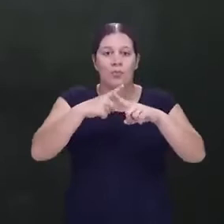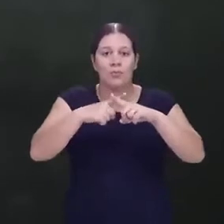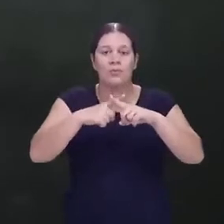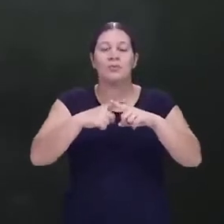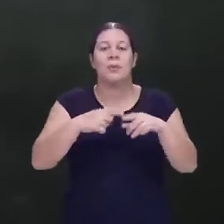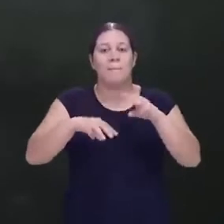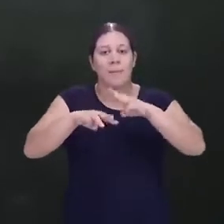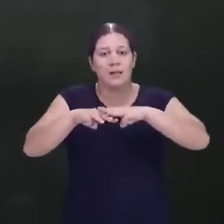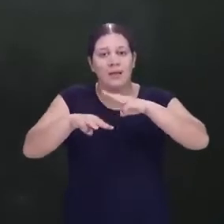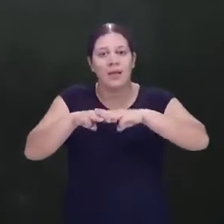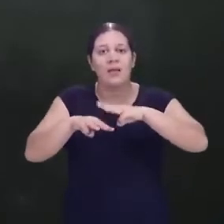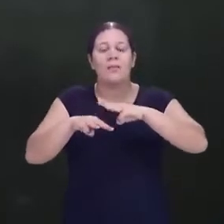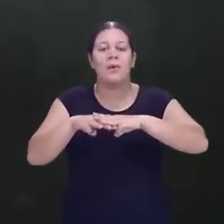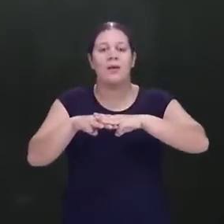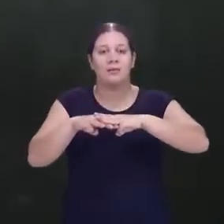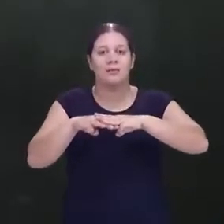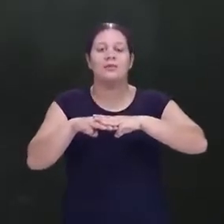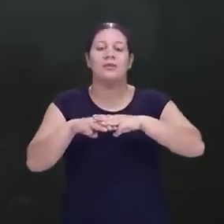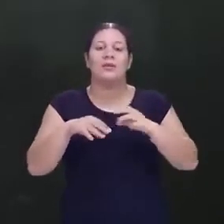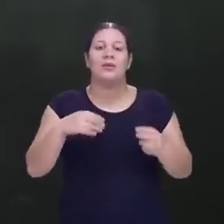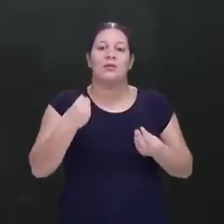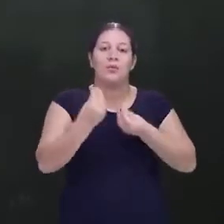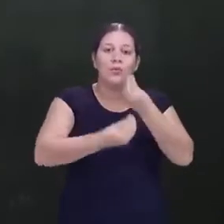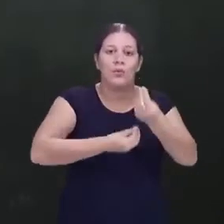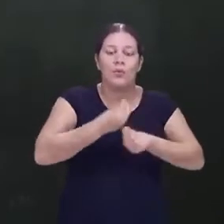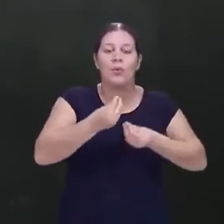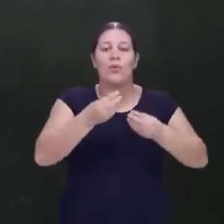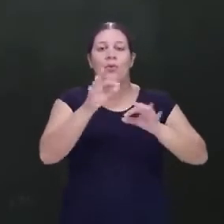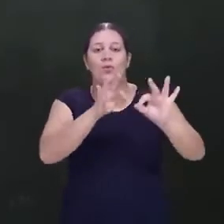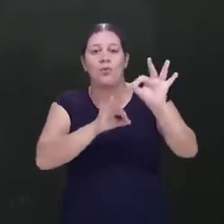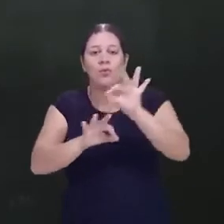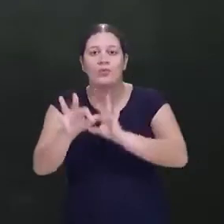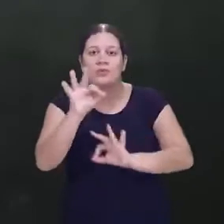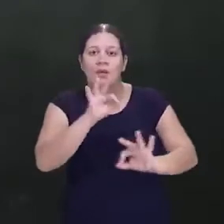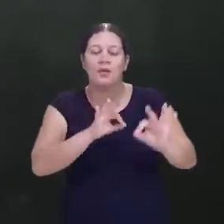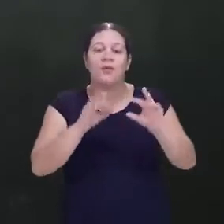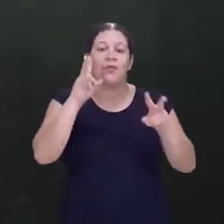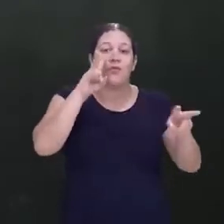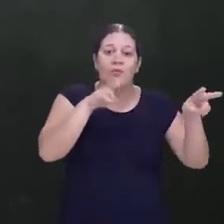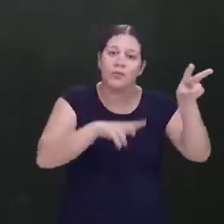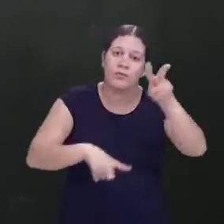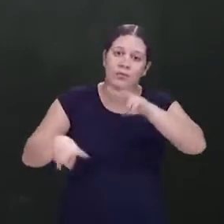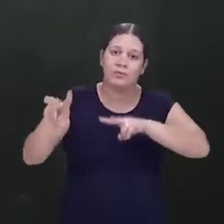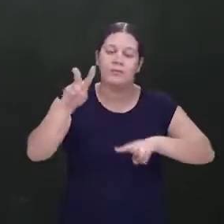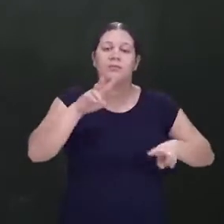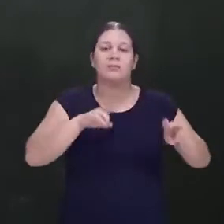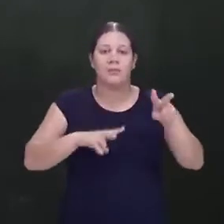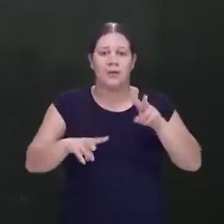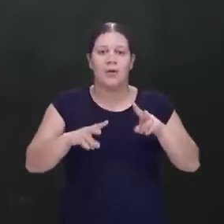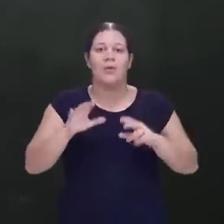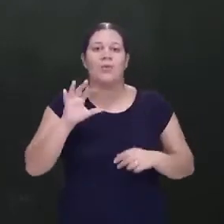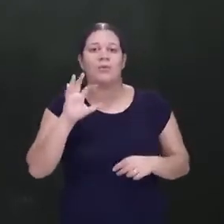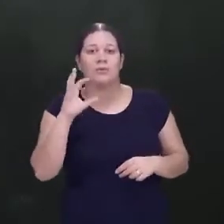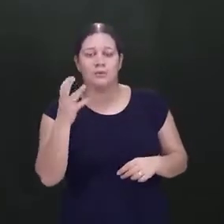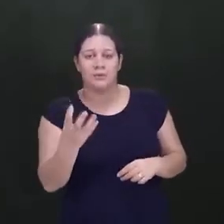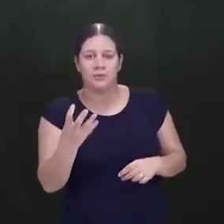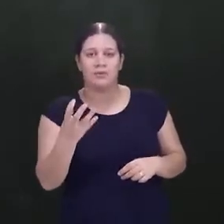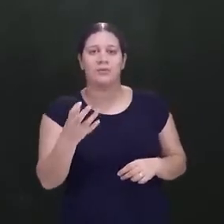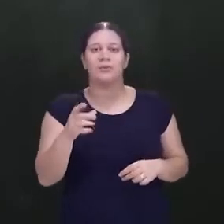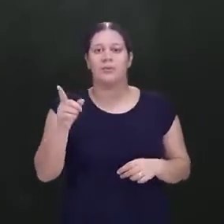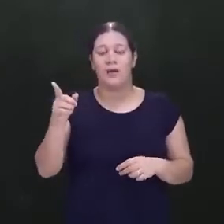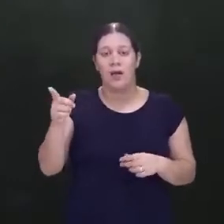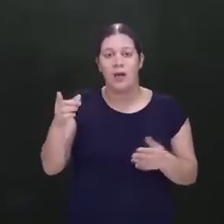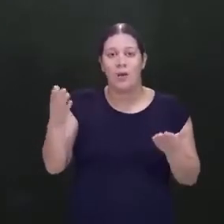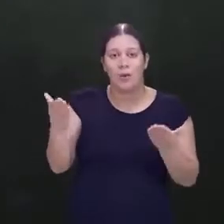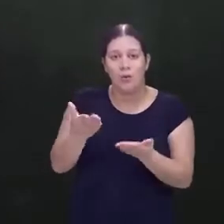equação, lá da matemática. Uma equação é uma forma de você organizar, de você visualizar o que está acontecendo. Olha uma representação